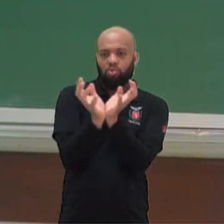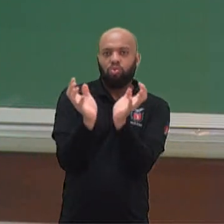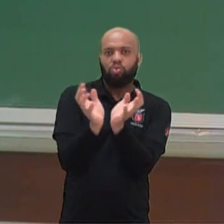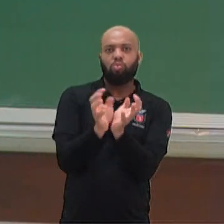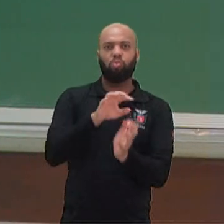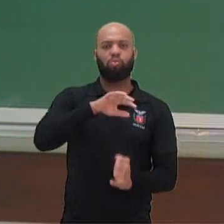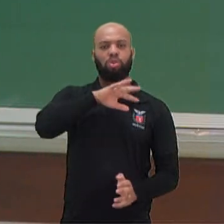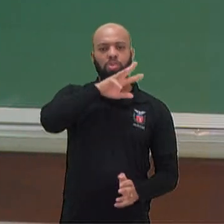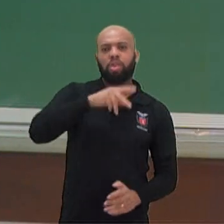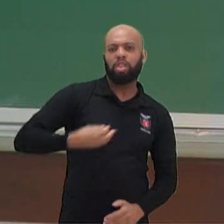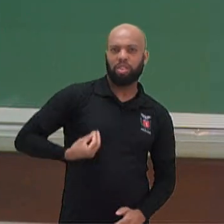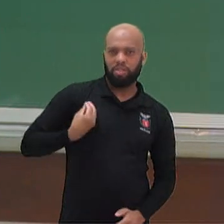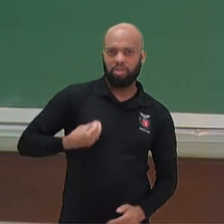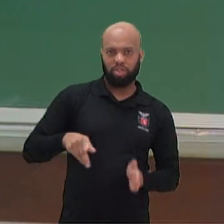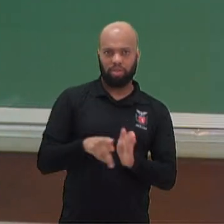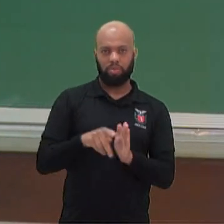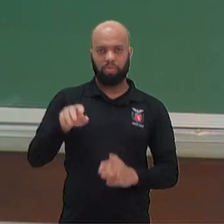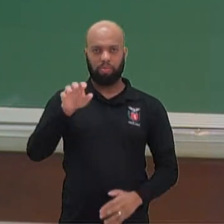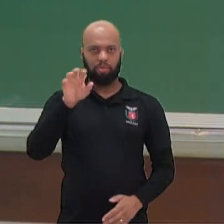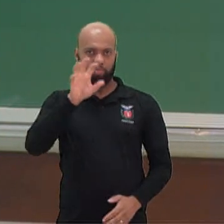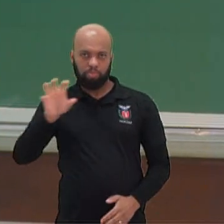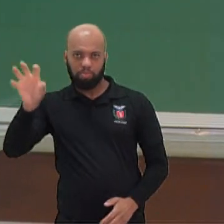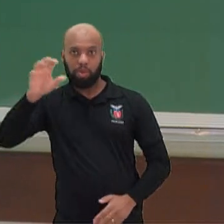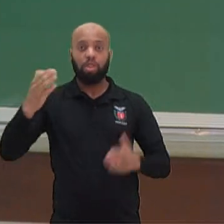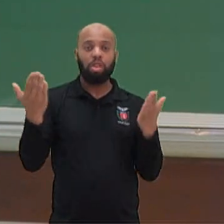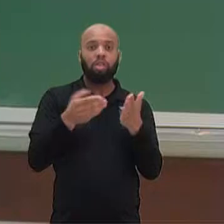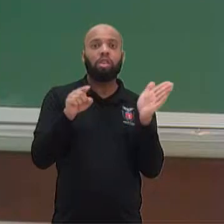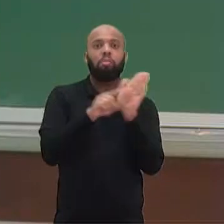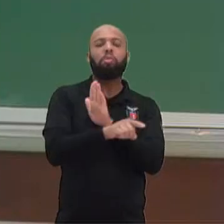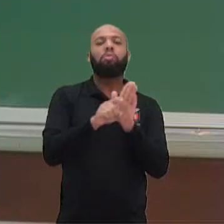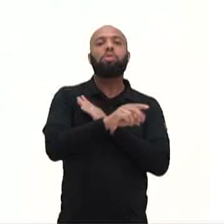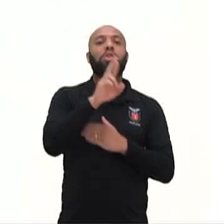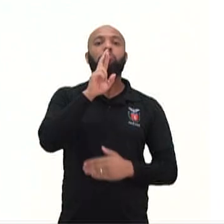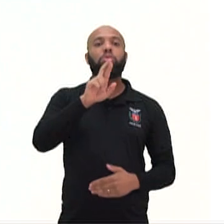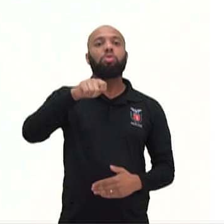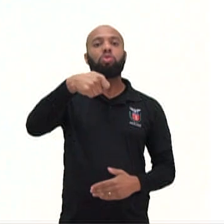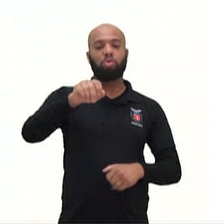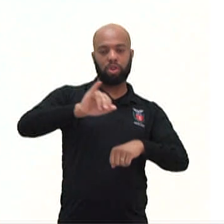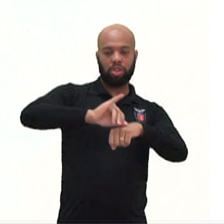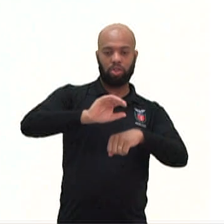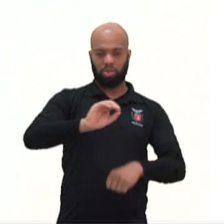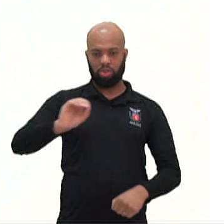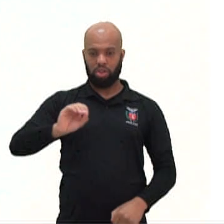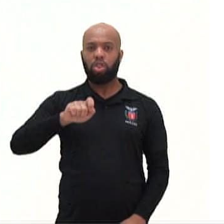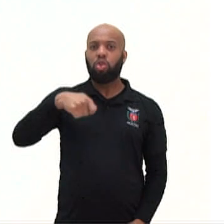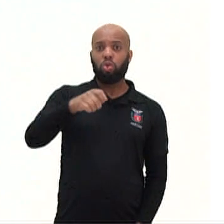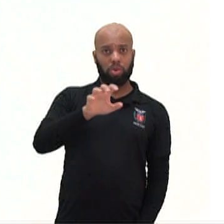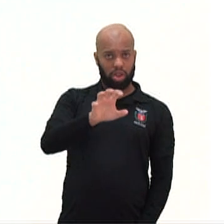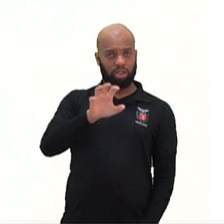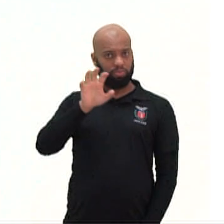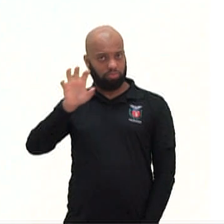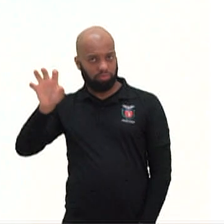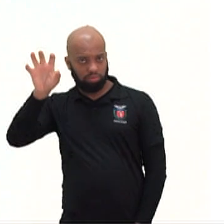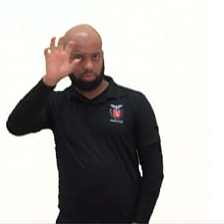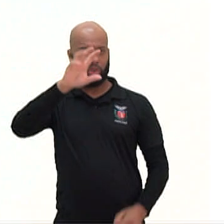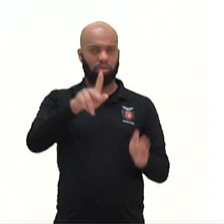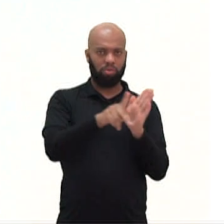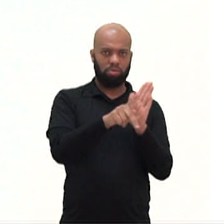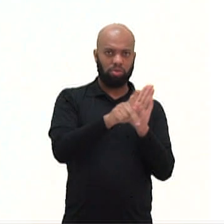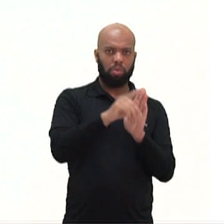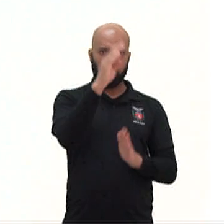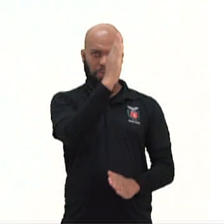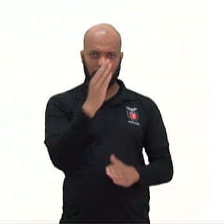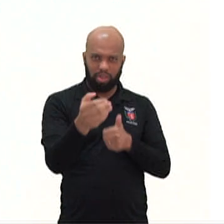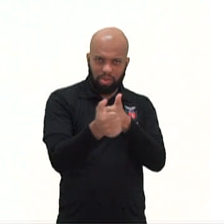E aí agora nós vamos fazer um quiz em relação à região centro-oeste. Sobre a região centro-oeste e a diversidade